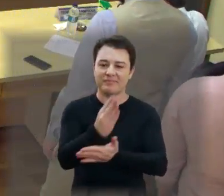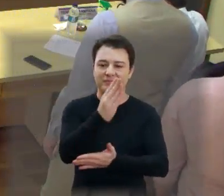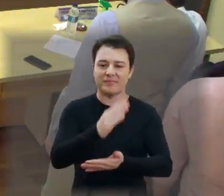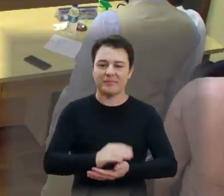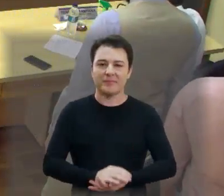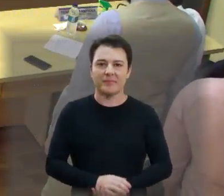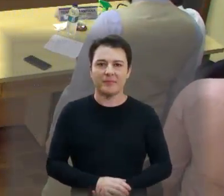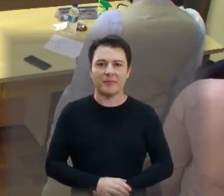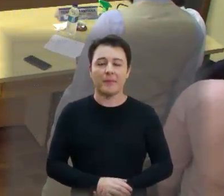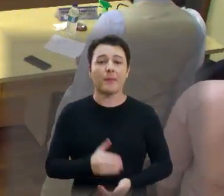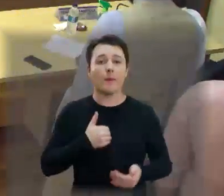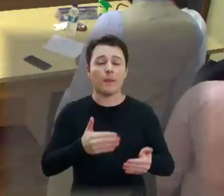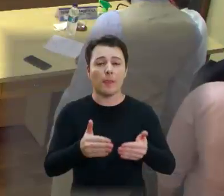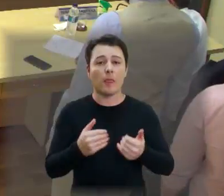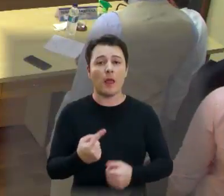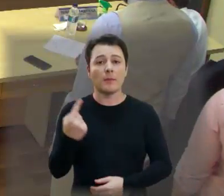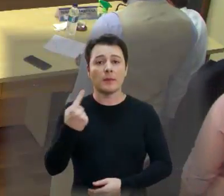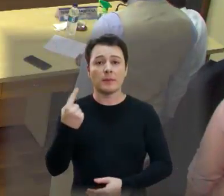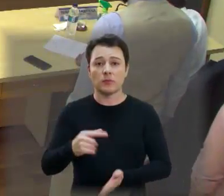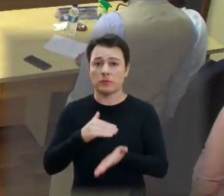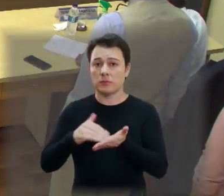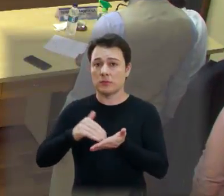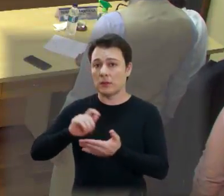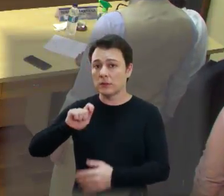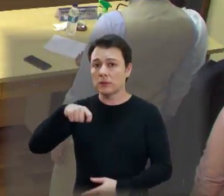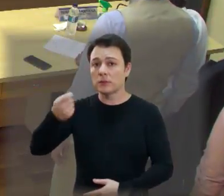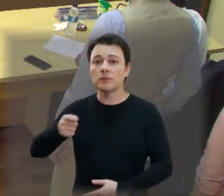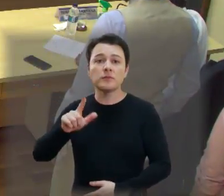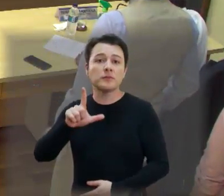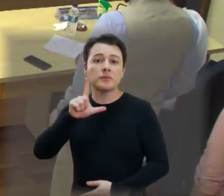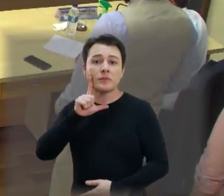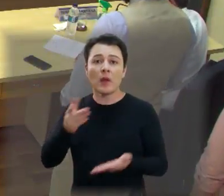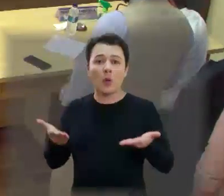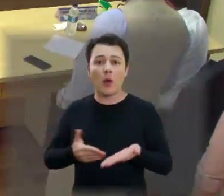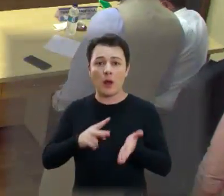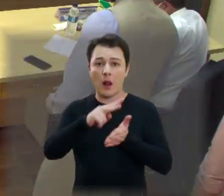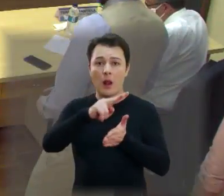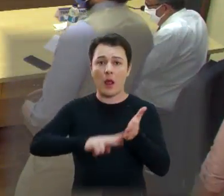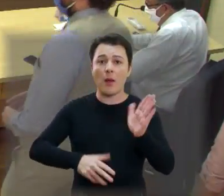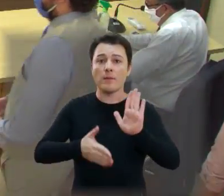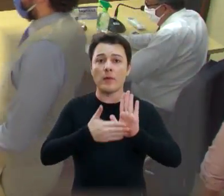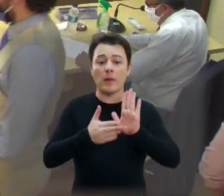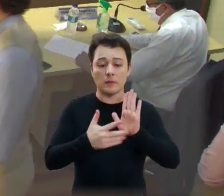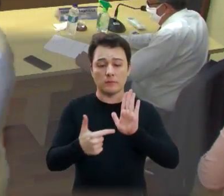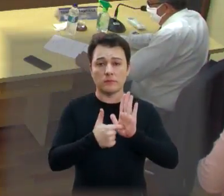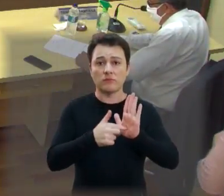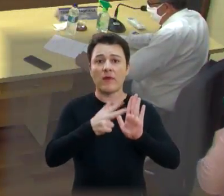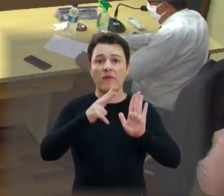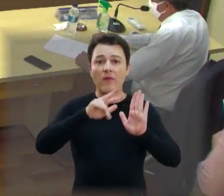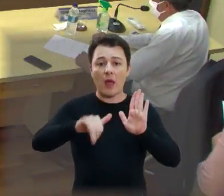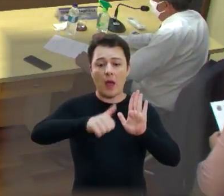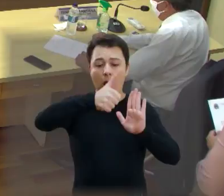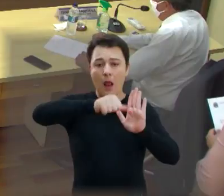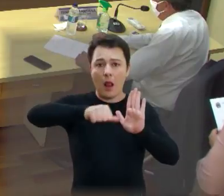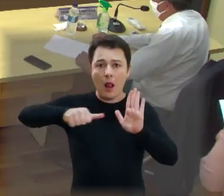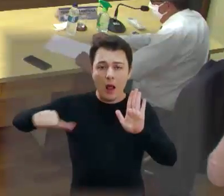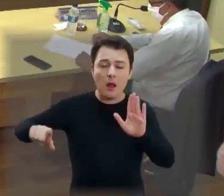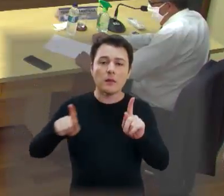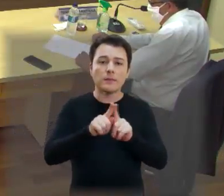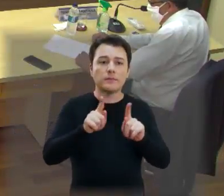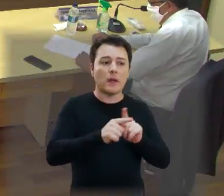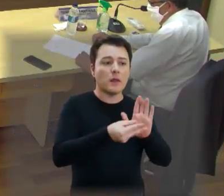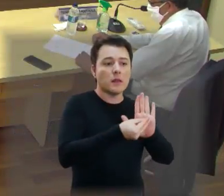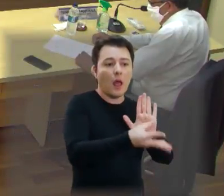Aprovada. Solicito ao primeiro secretário, vereador Lucas Greco, que proceda à leitura das proposições que serão julgadas objetos de